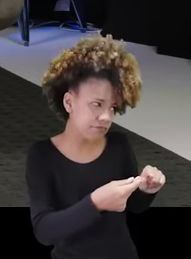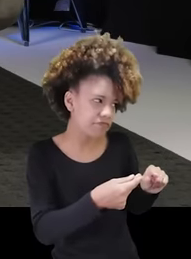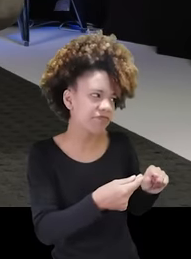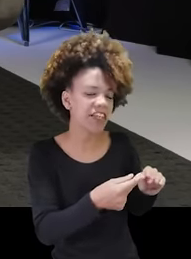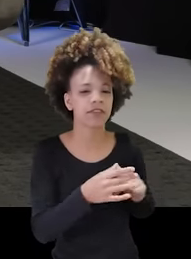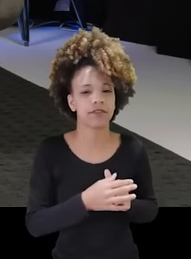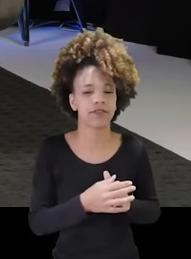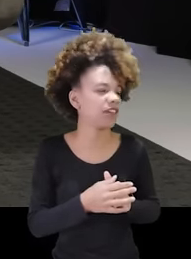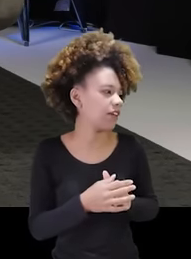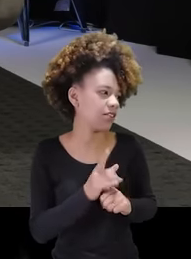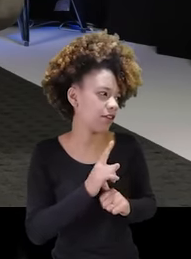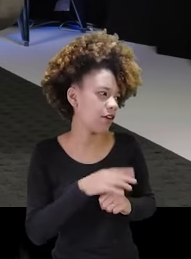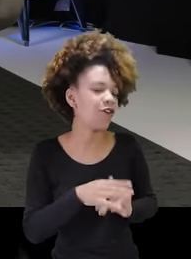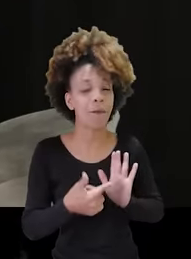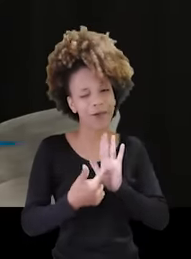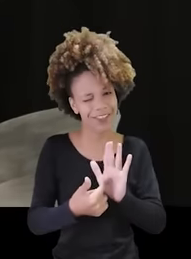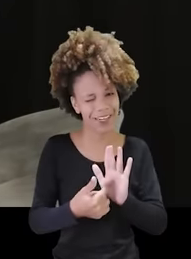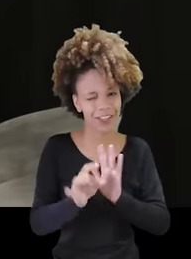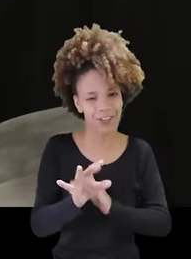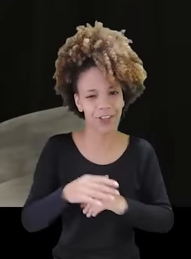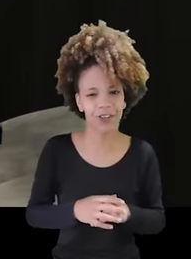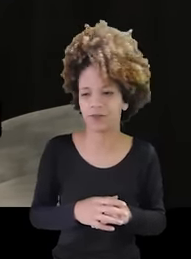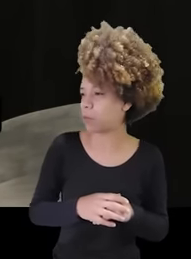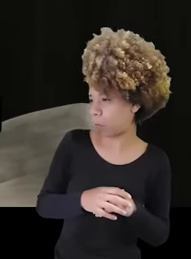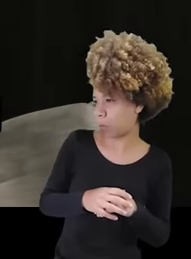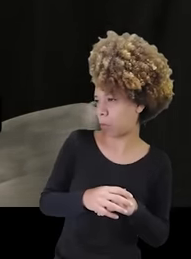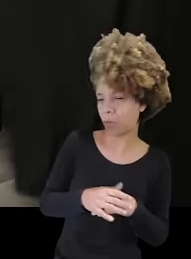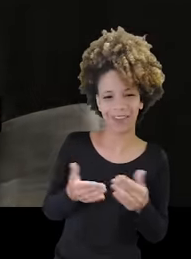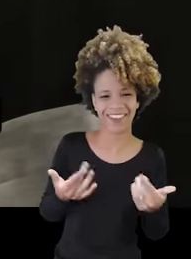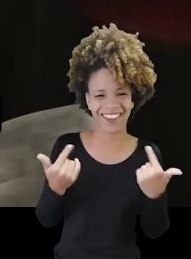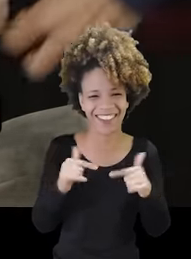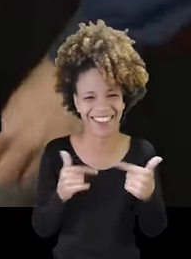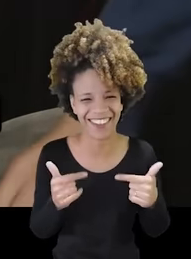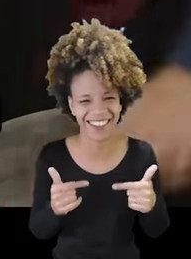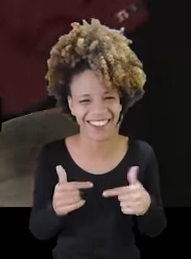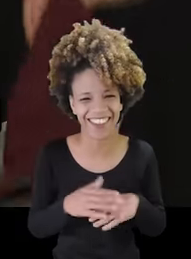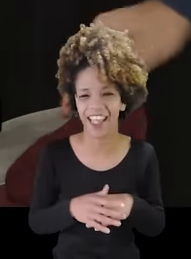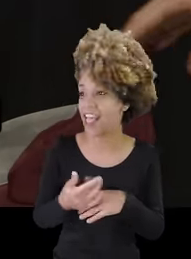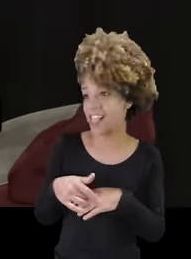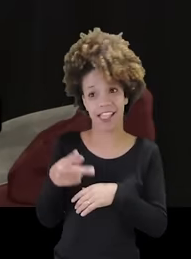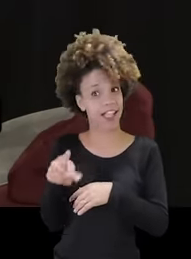um não você não vai ganhar essa esse aqui eu vou mostrar só isso daqui é só para mostrar